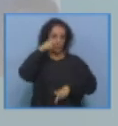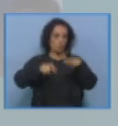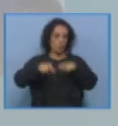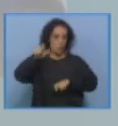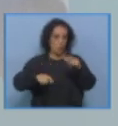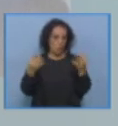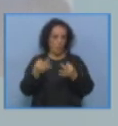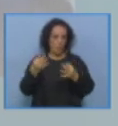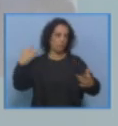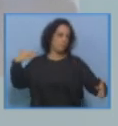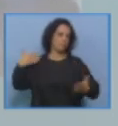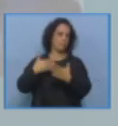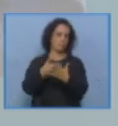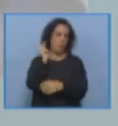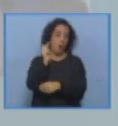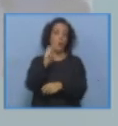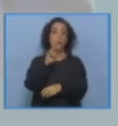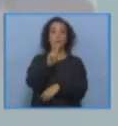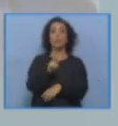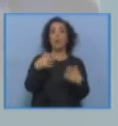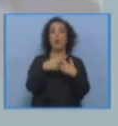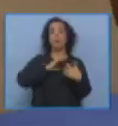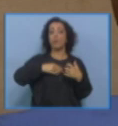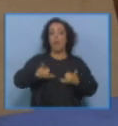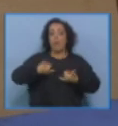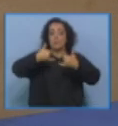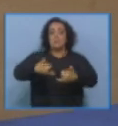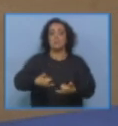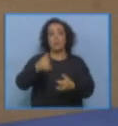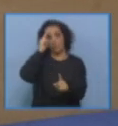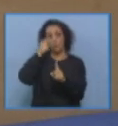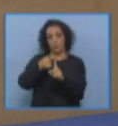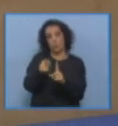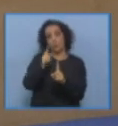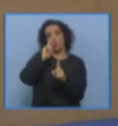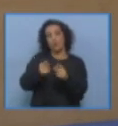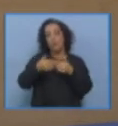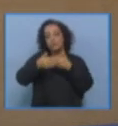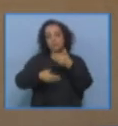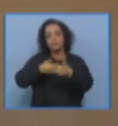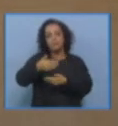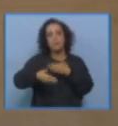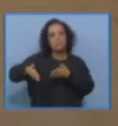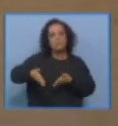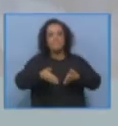longo destes anos após a Segunda Guerra Mundial, iniciou-se um caminho de